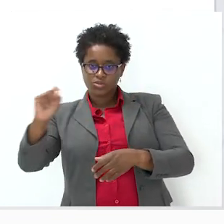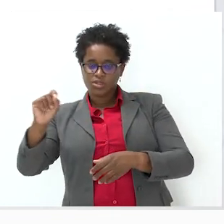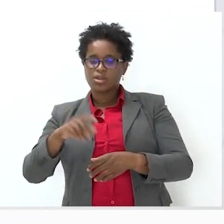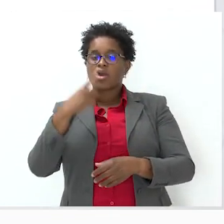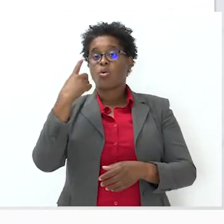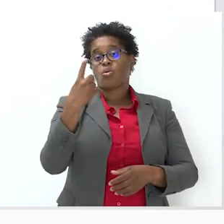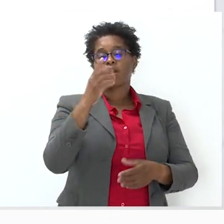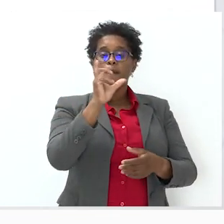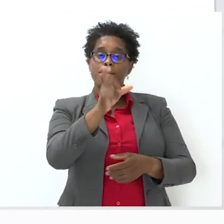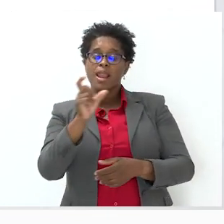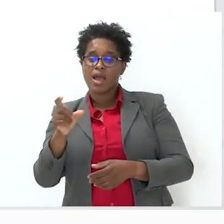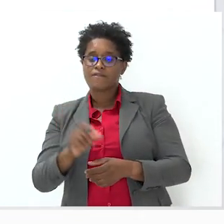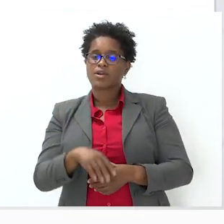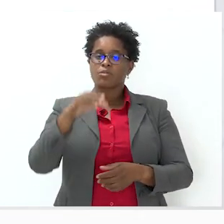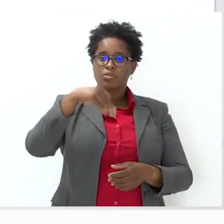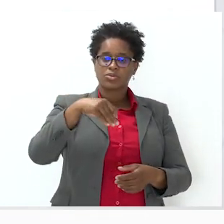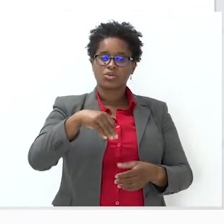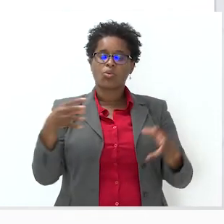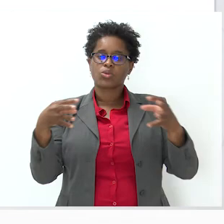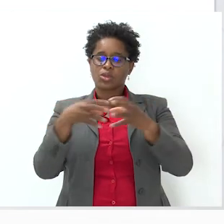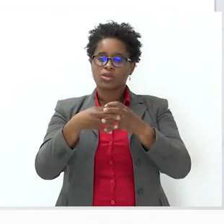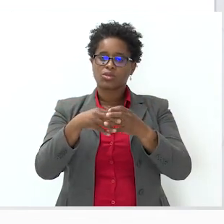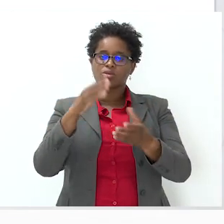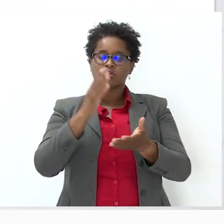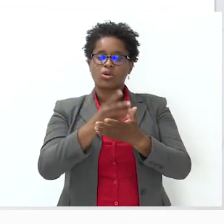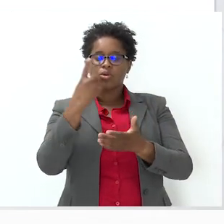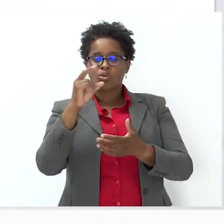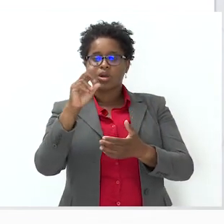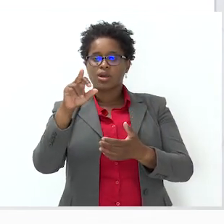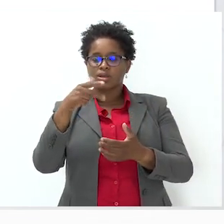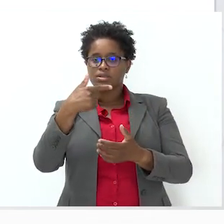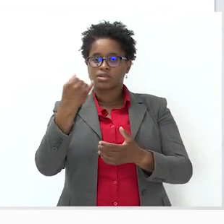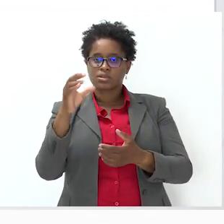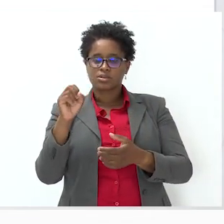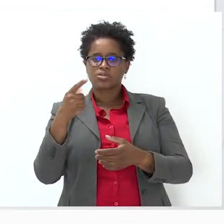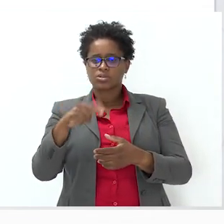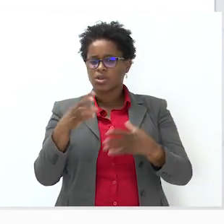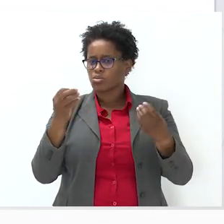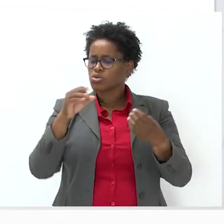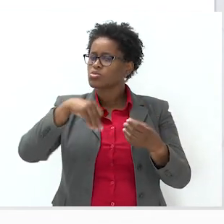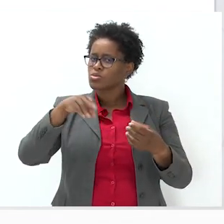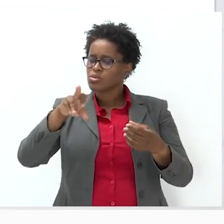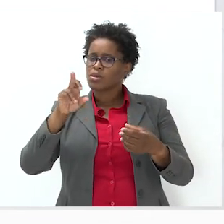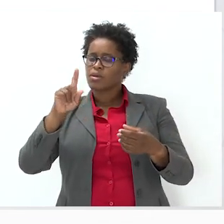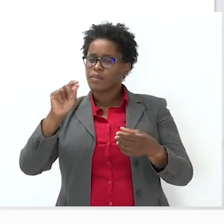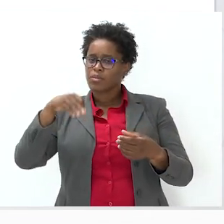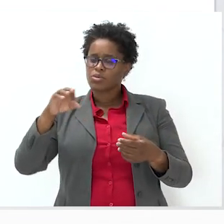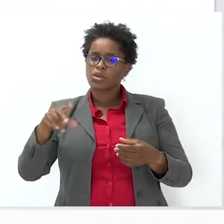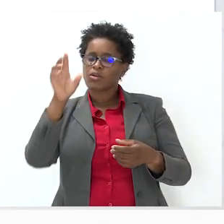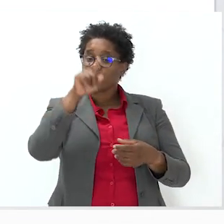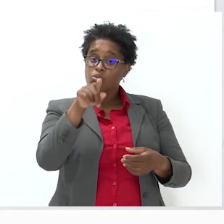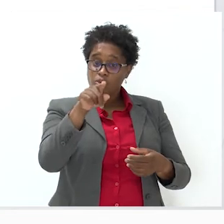a única palavra que é uma preposição contraída com um artigo. Então, temos várias preposições.